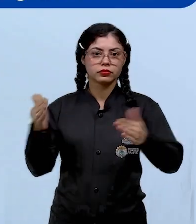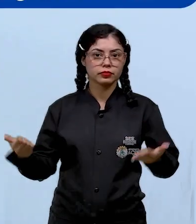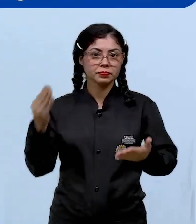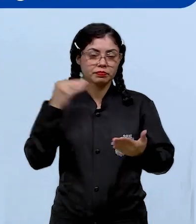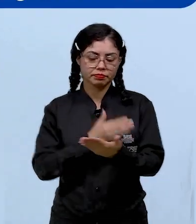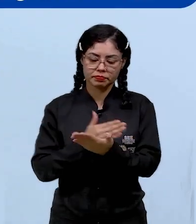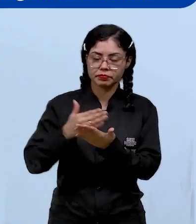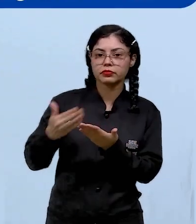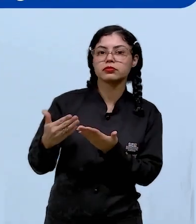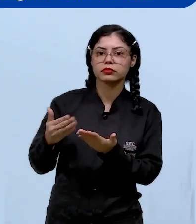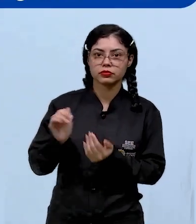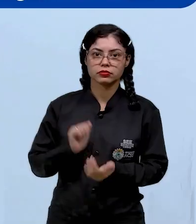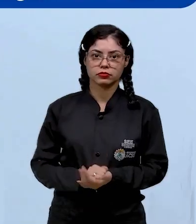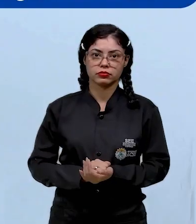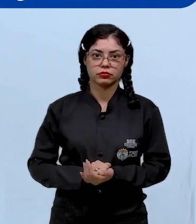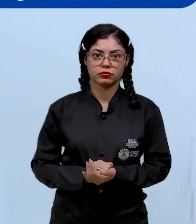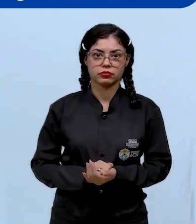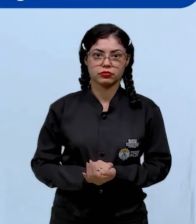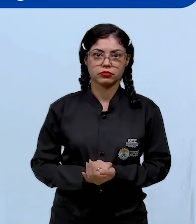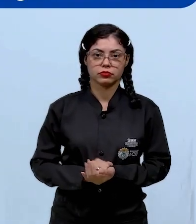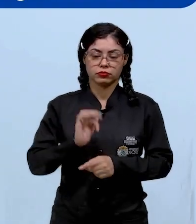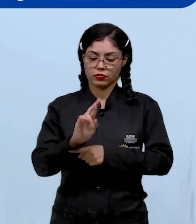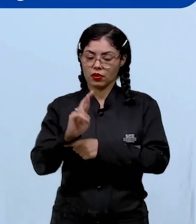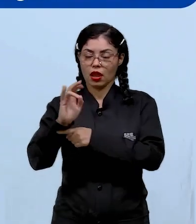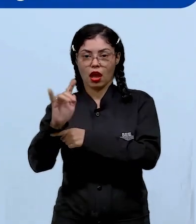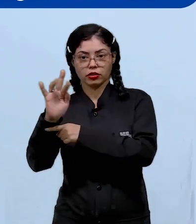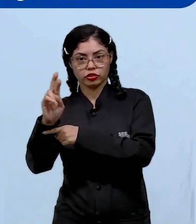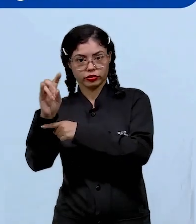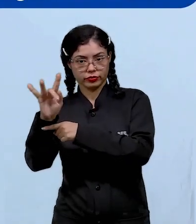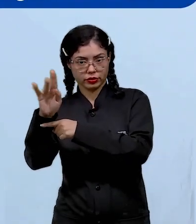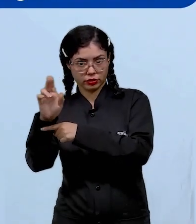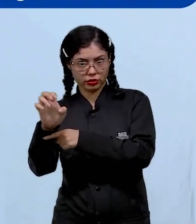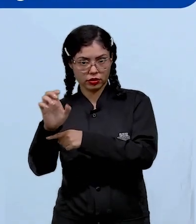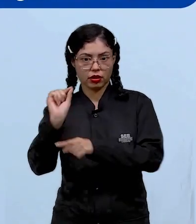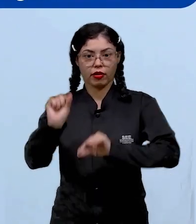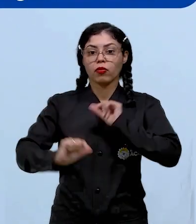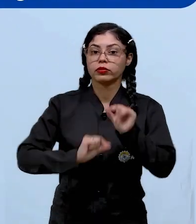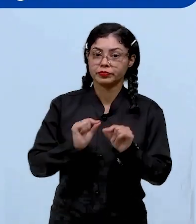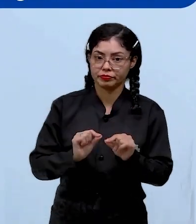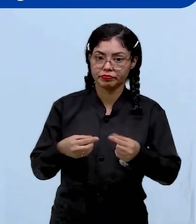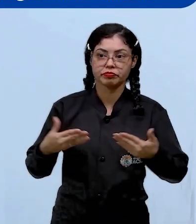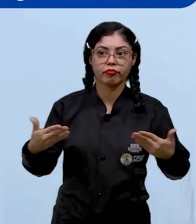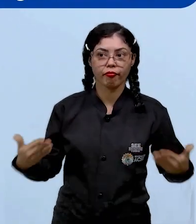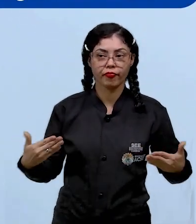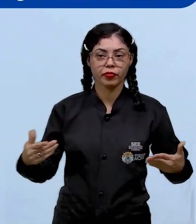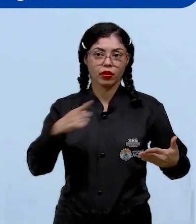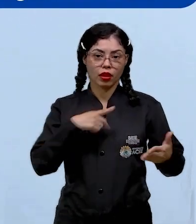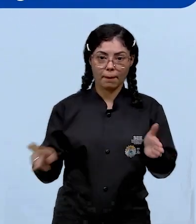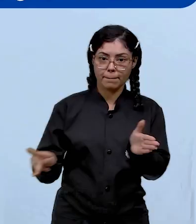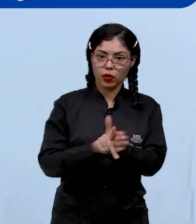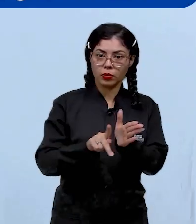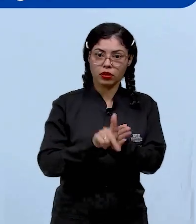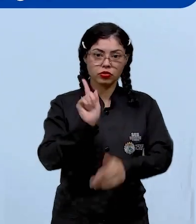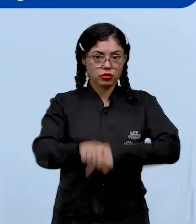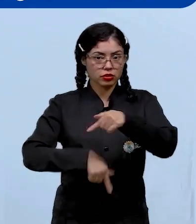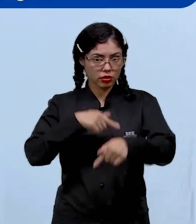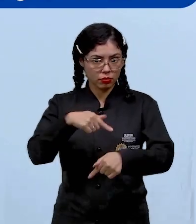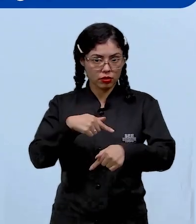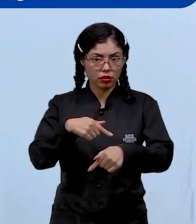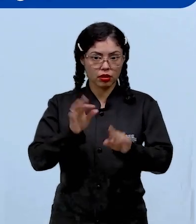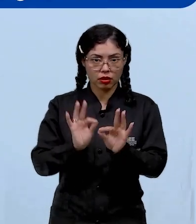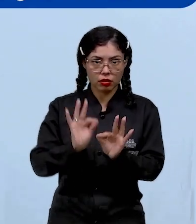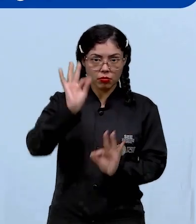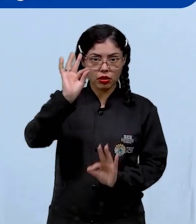ali pela reatividade. Então, a reatividade, gente, vai ser a propriedade química que mede